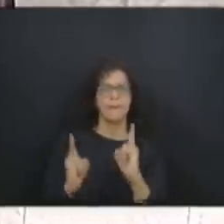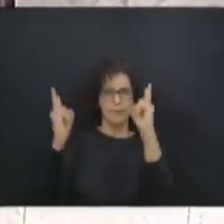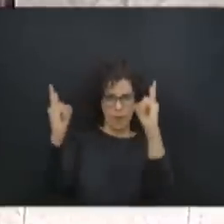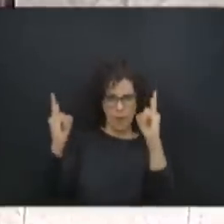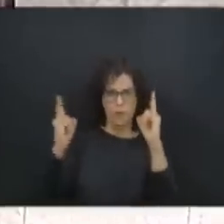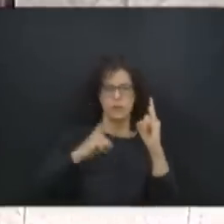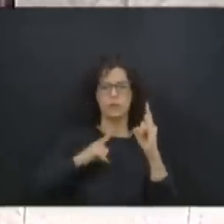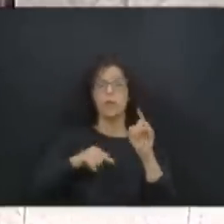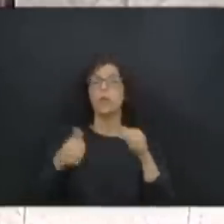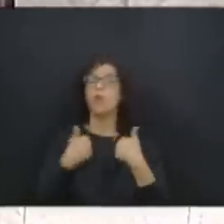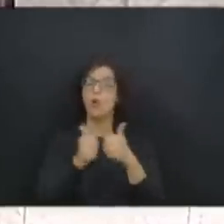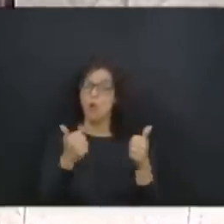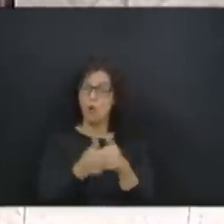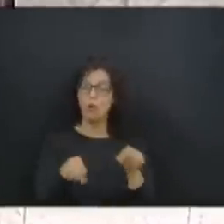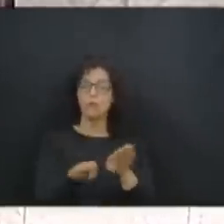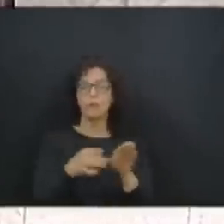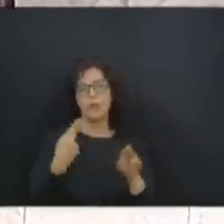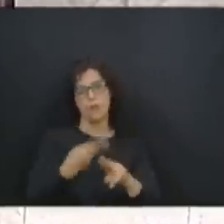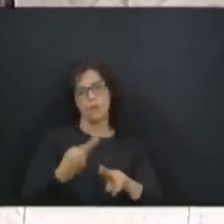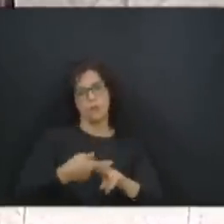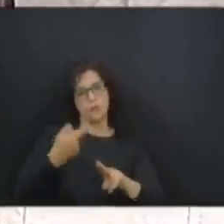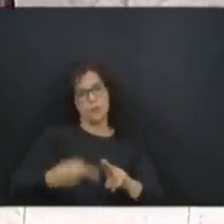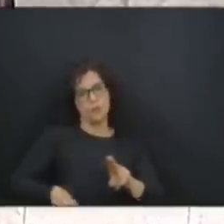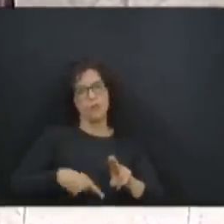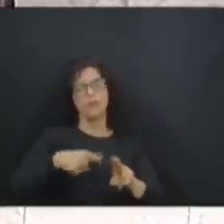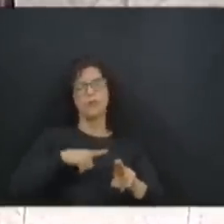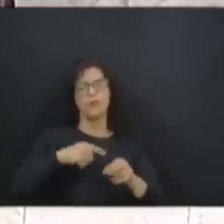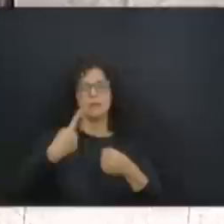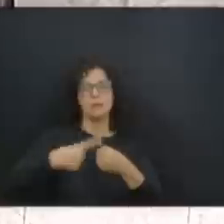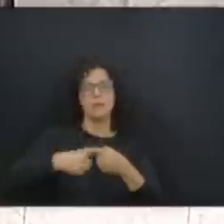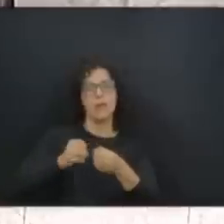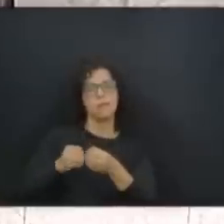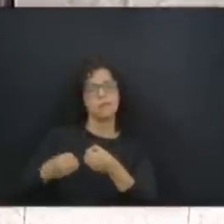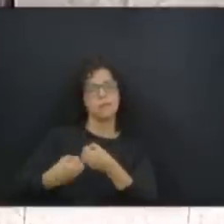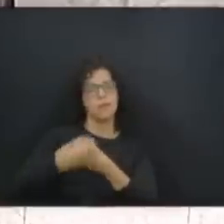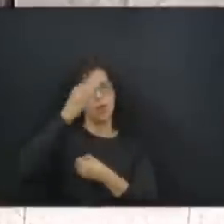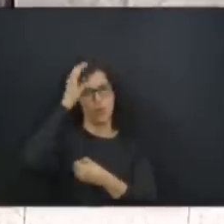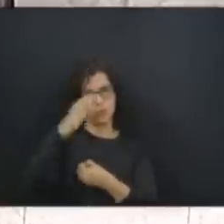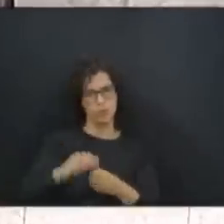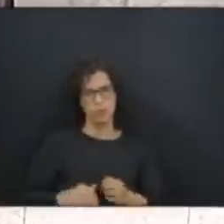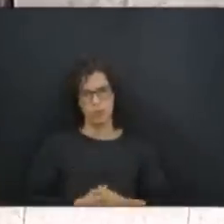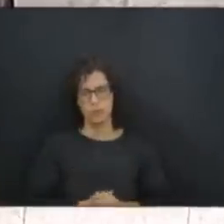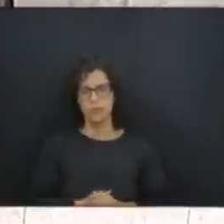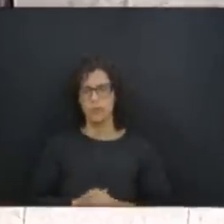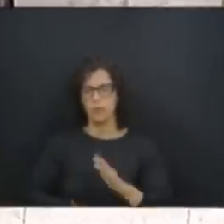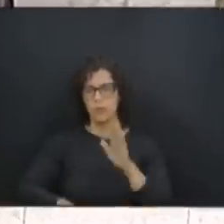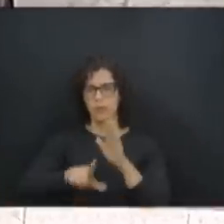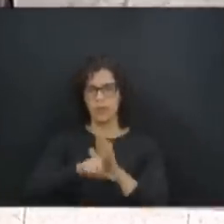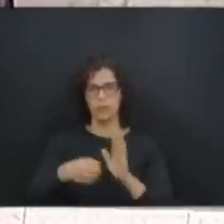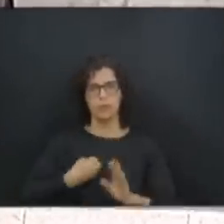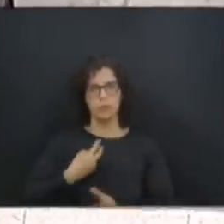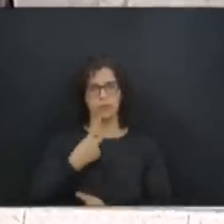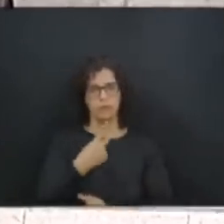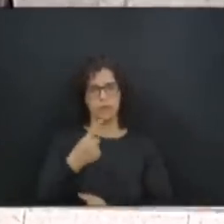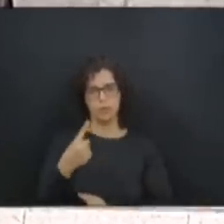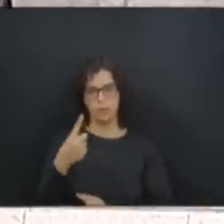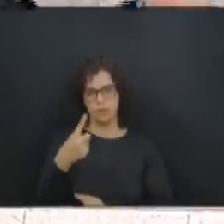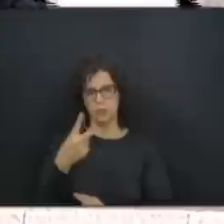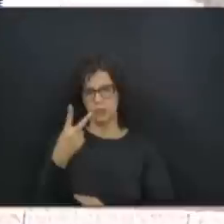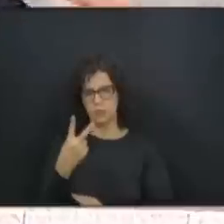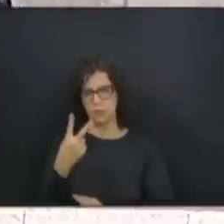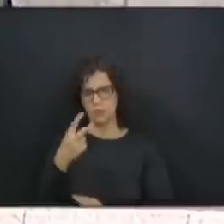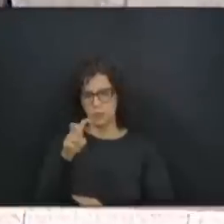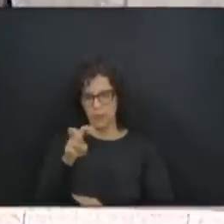utilizados no serviço de transporte coletivo de passageiros na região metropolitana de Curitiba Lei Nº 21